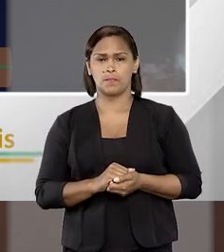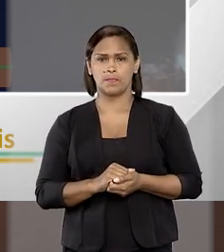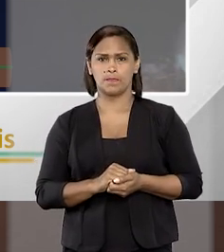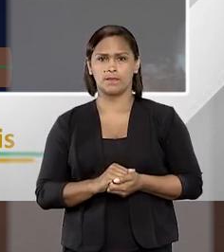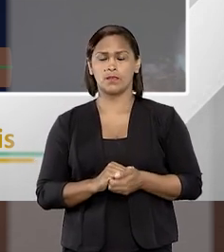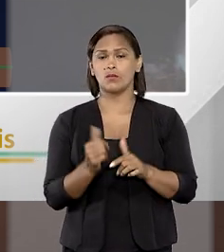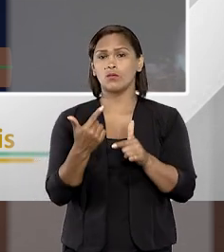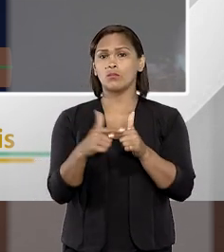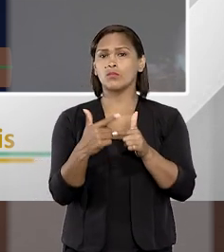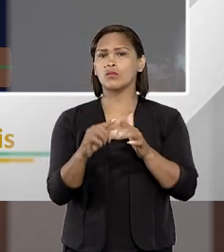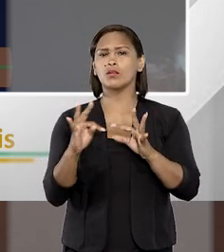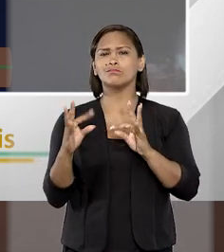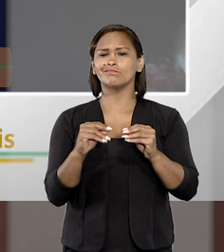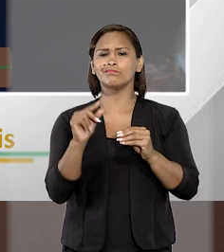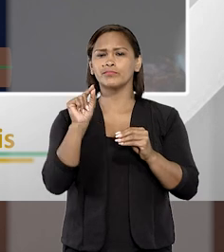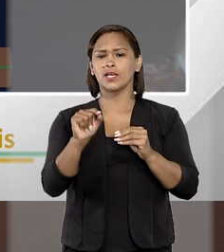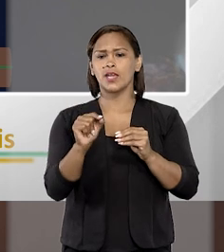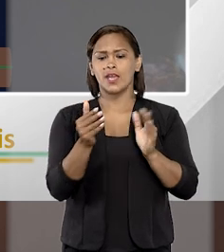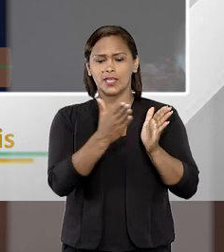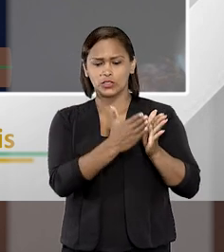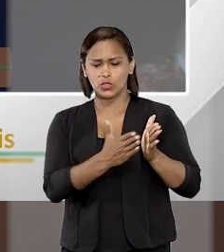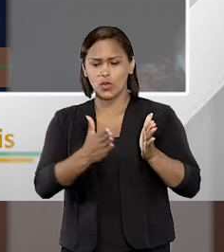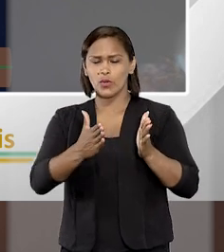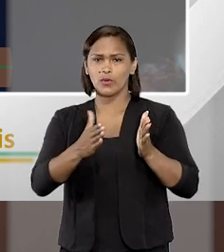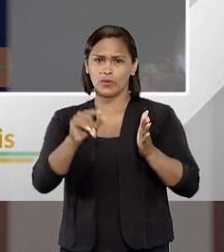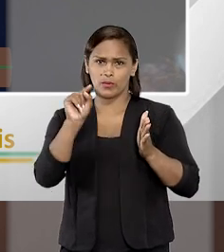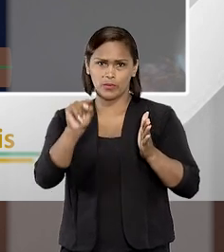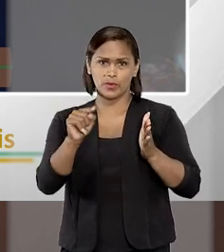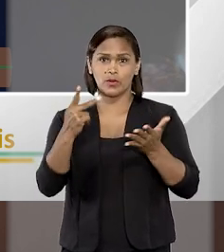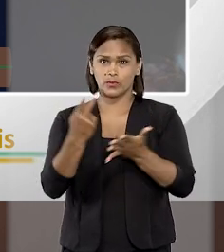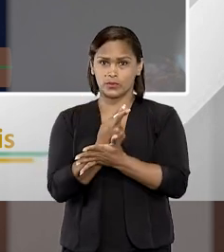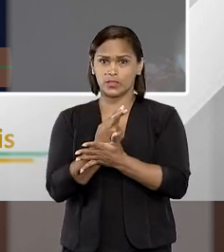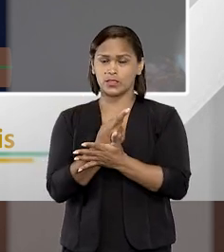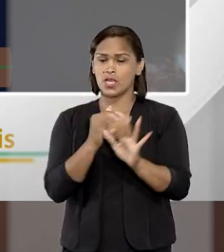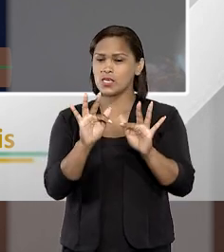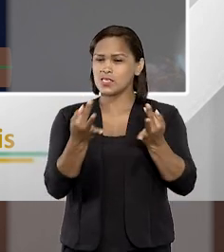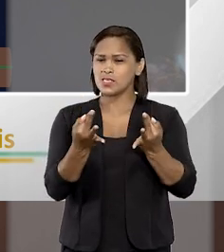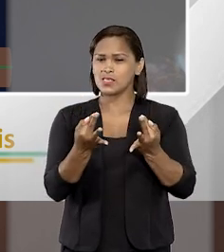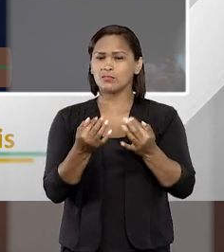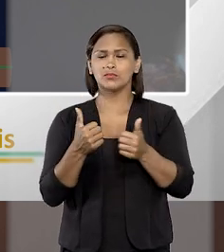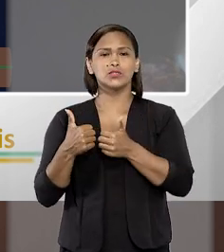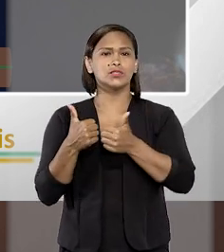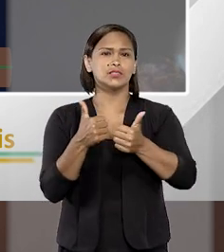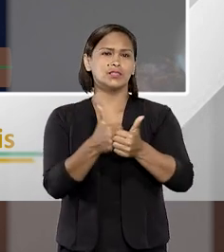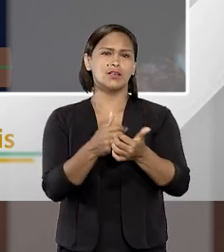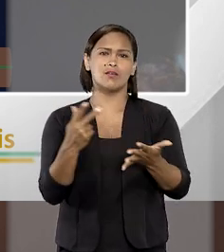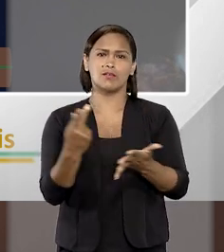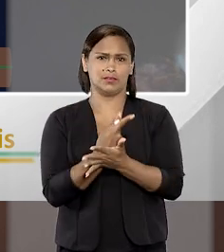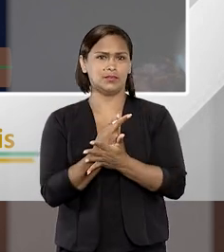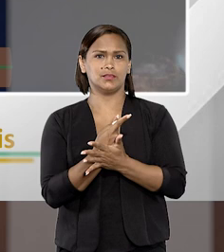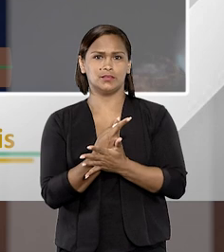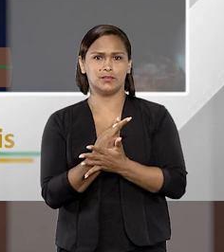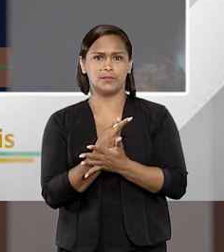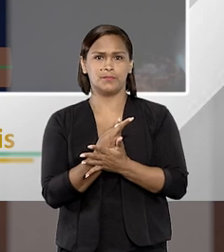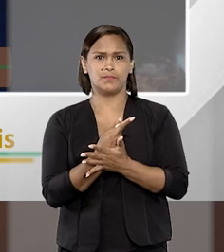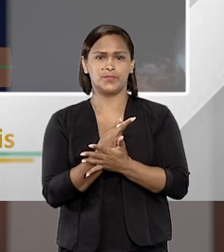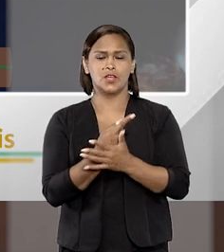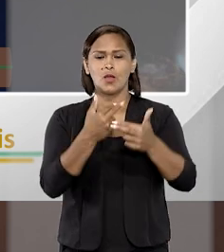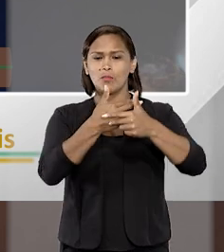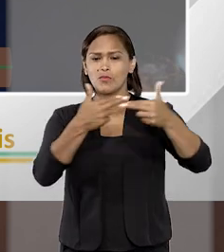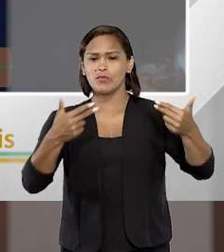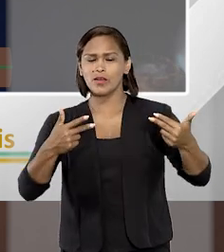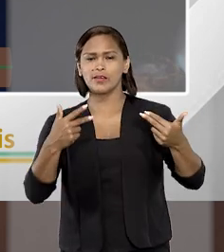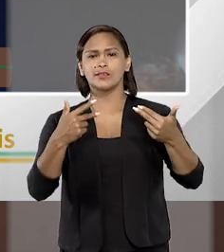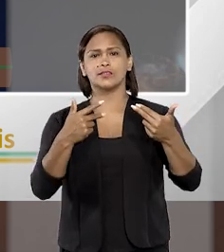problema todo aqui esse procedimento embora não é seguido por uma série